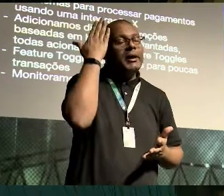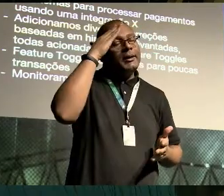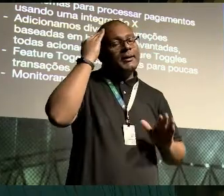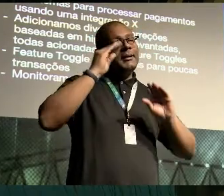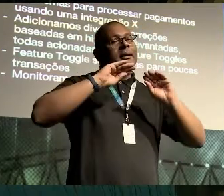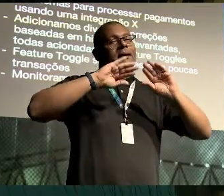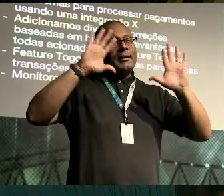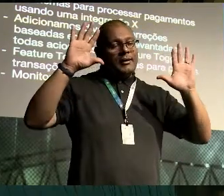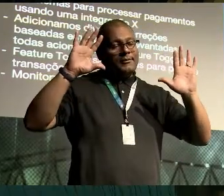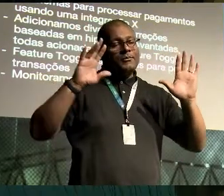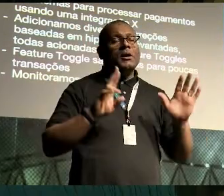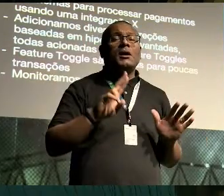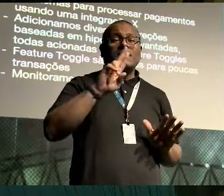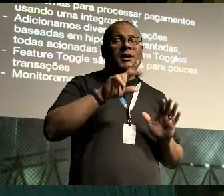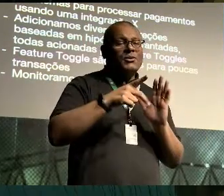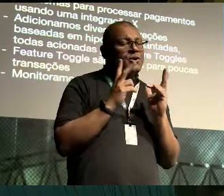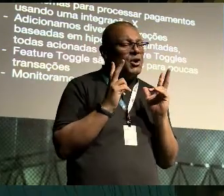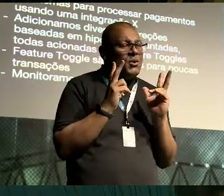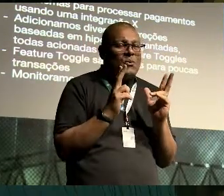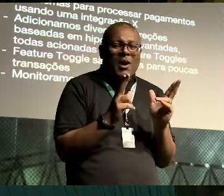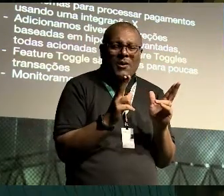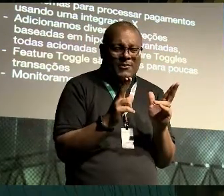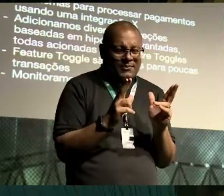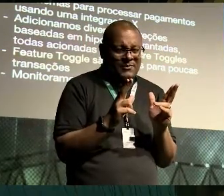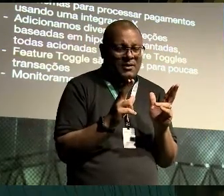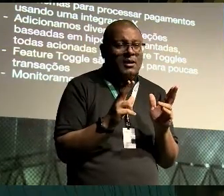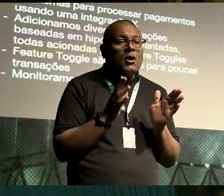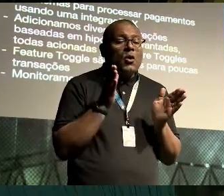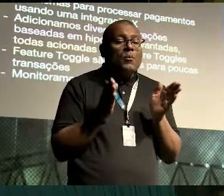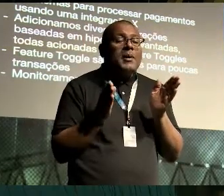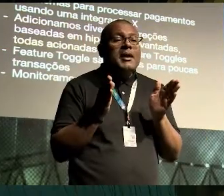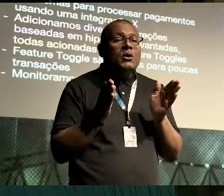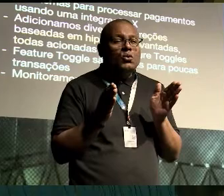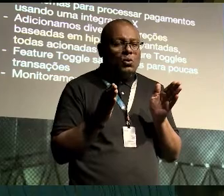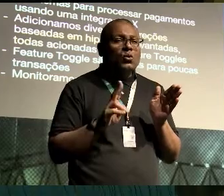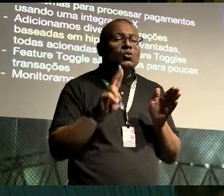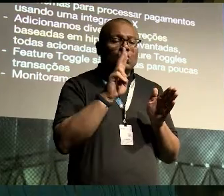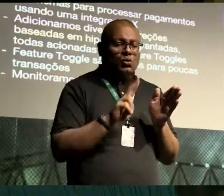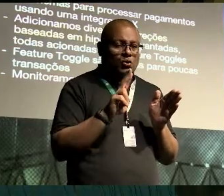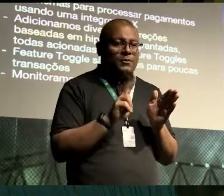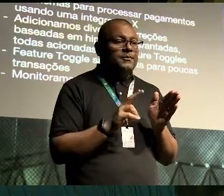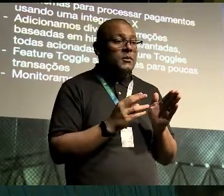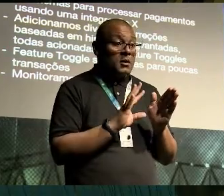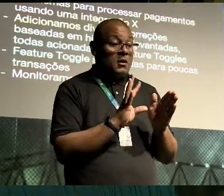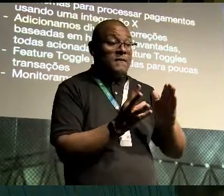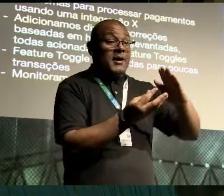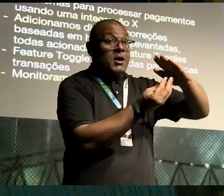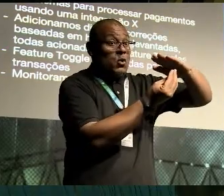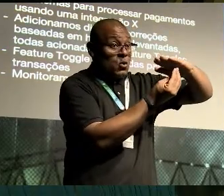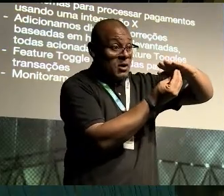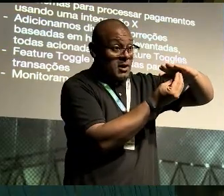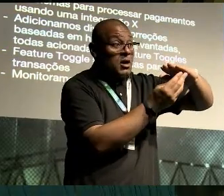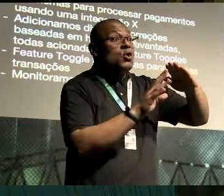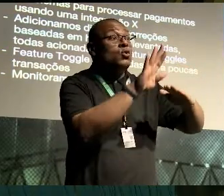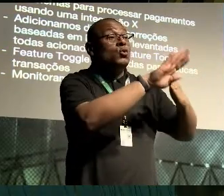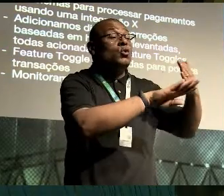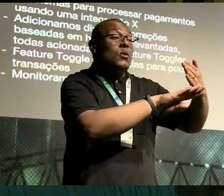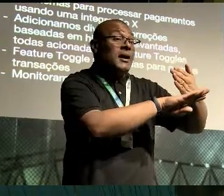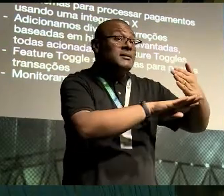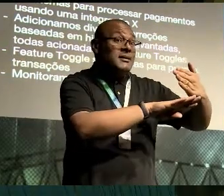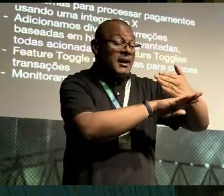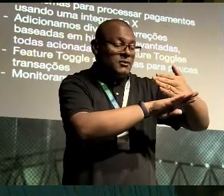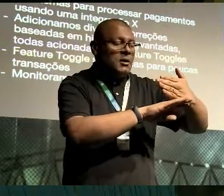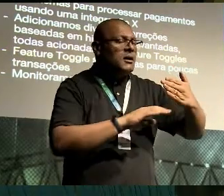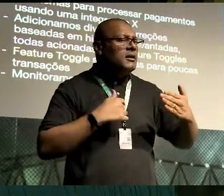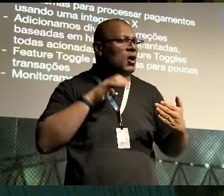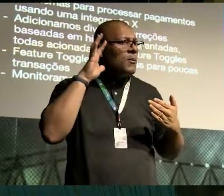mesma maneira que a gente explicou na parte do ciclo de vida, né? Então, a gente coloca esse código em produção, com uma feature toggle para cada uma das hipóteses que foi